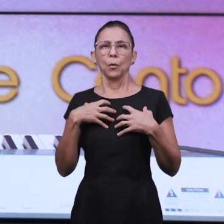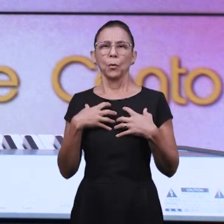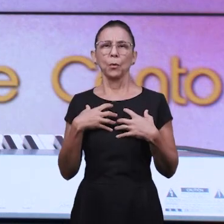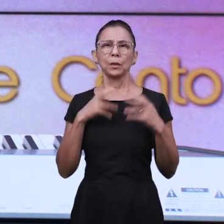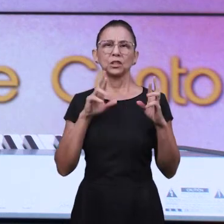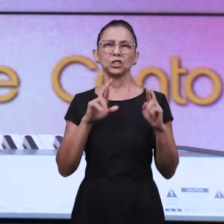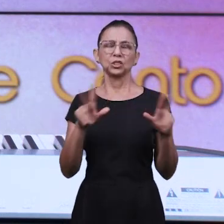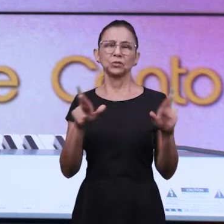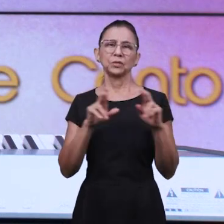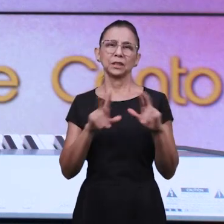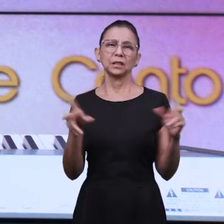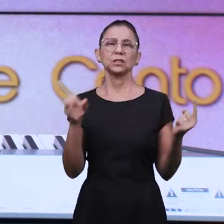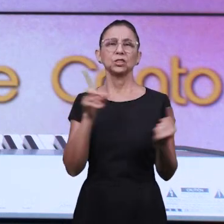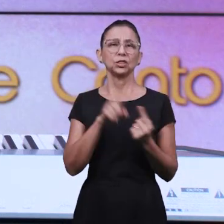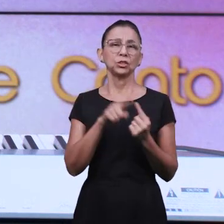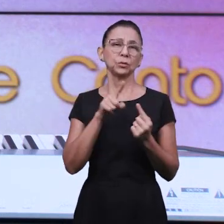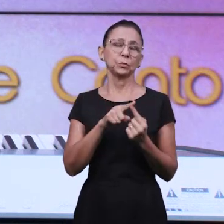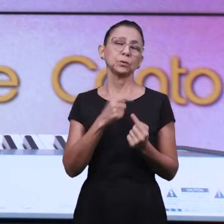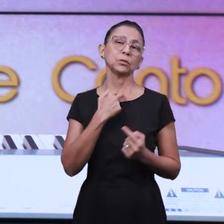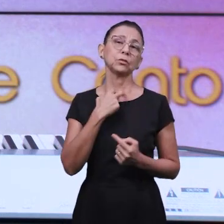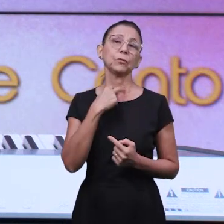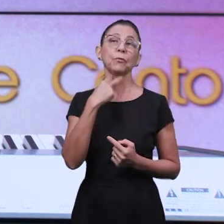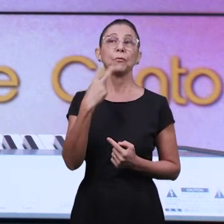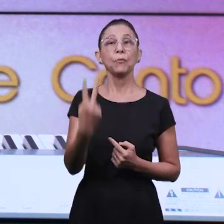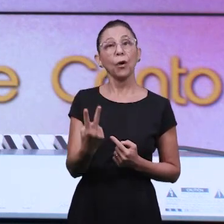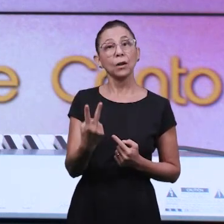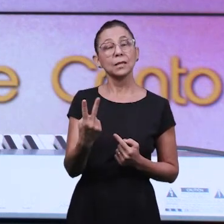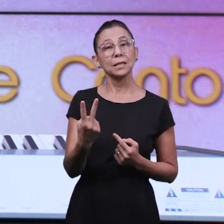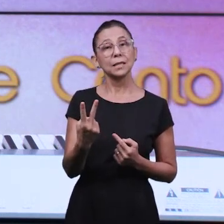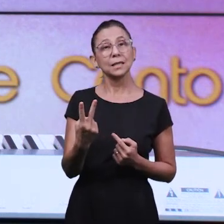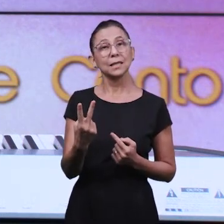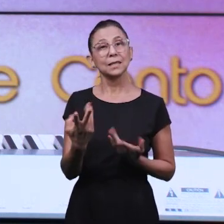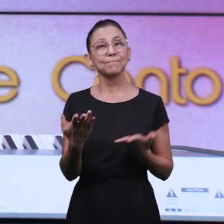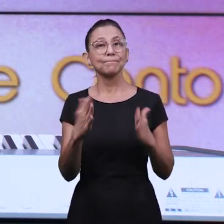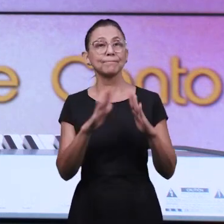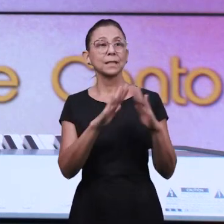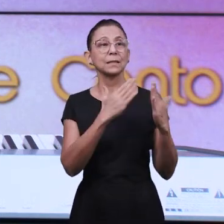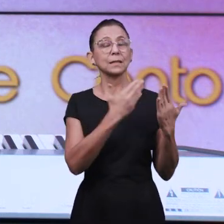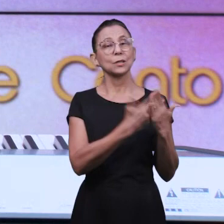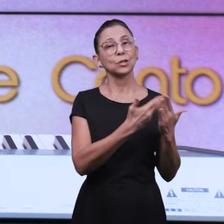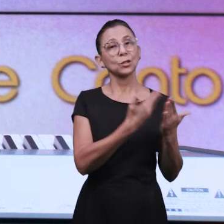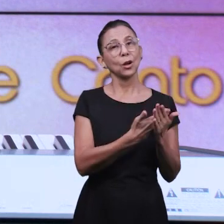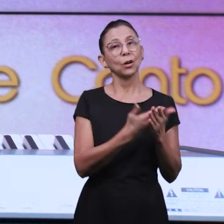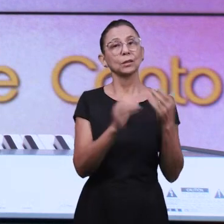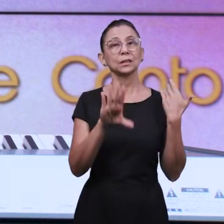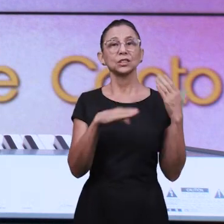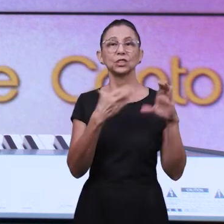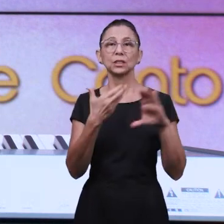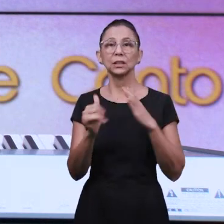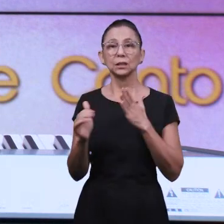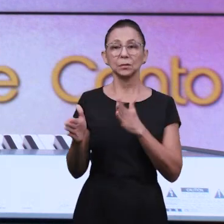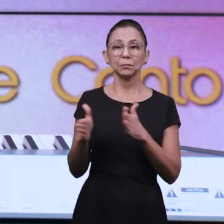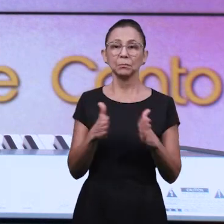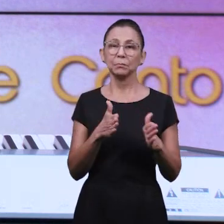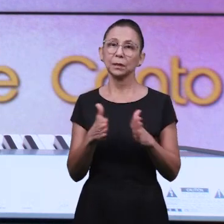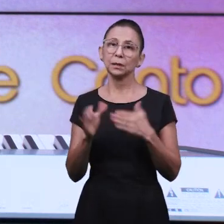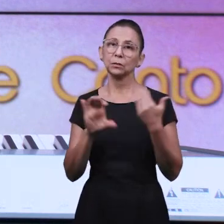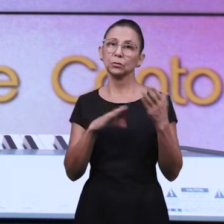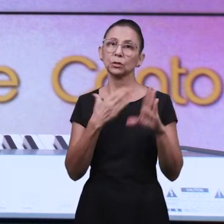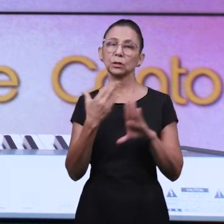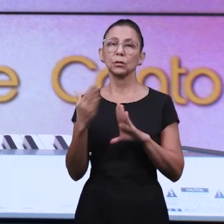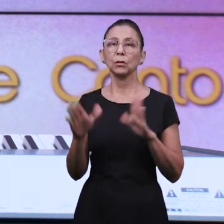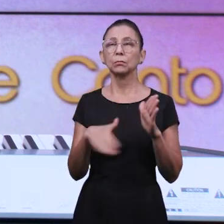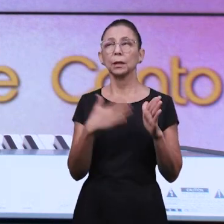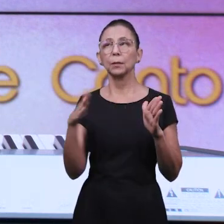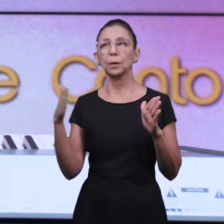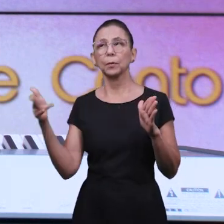os diferentes estilos vocais, para as diferentes escolas de cantos, períodos de cantos